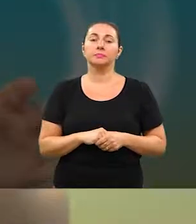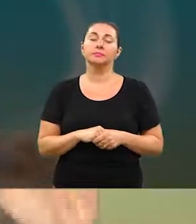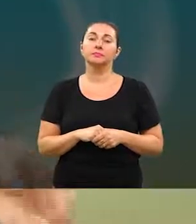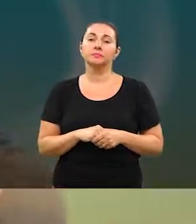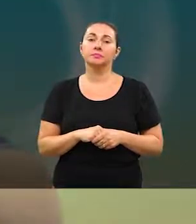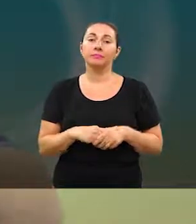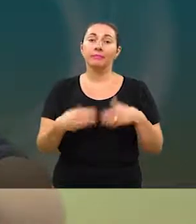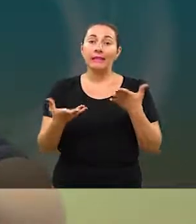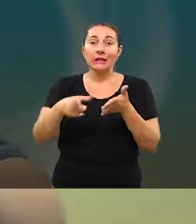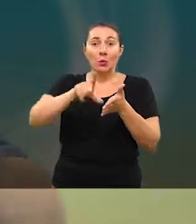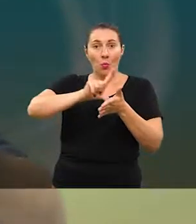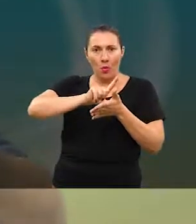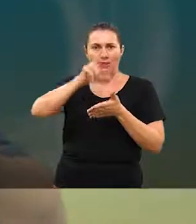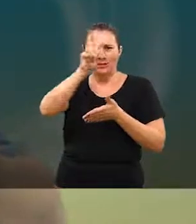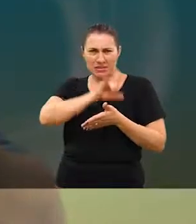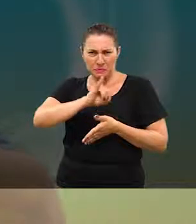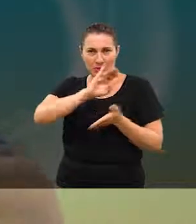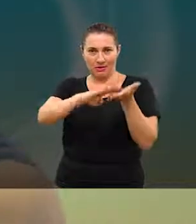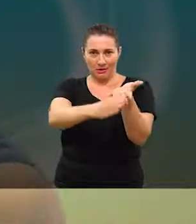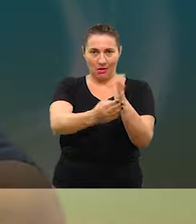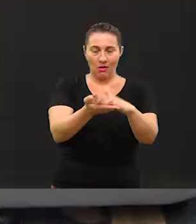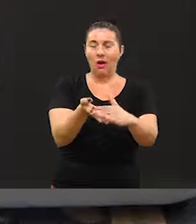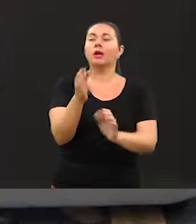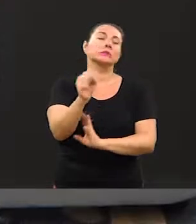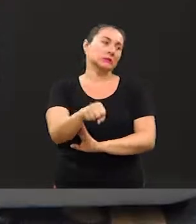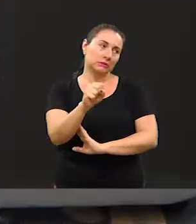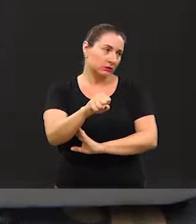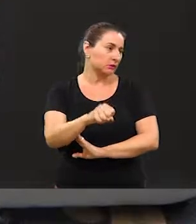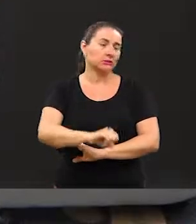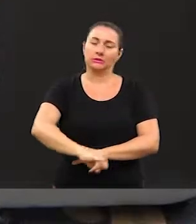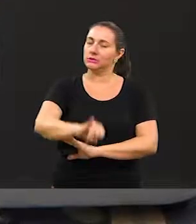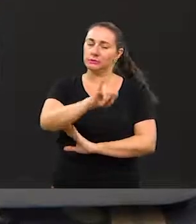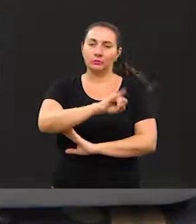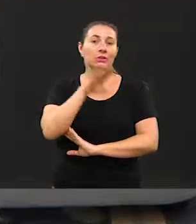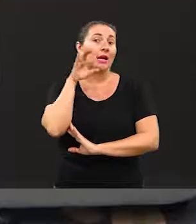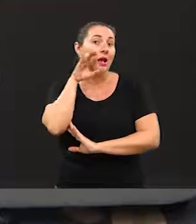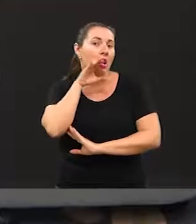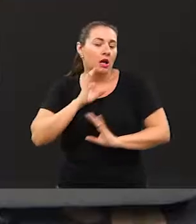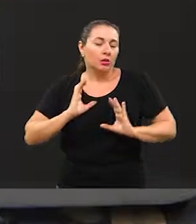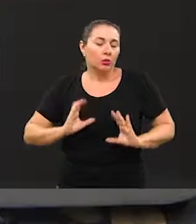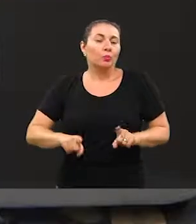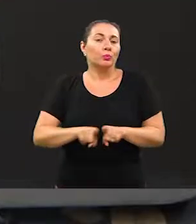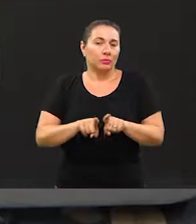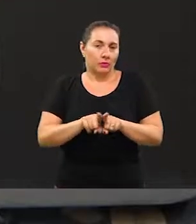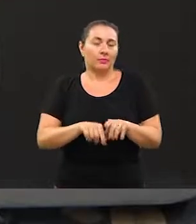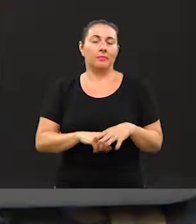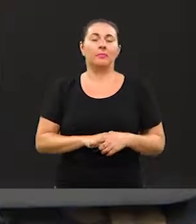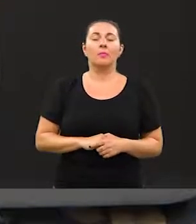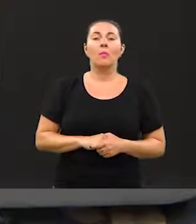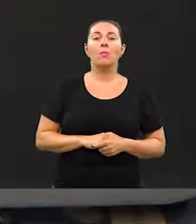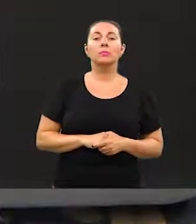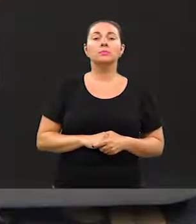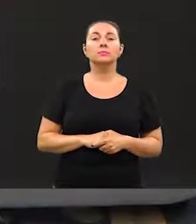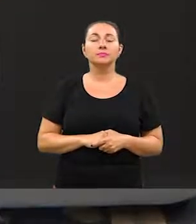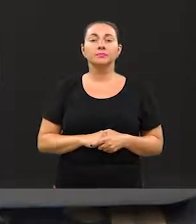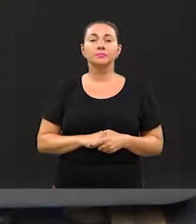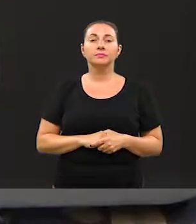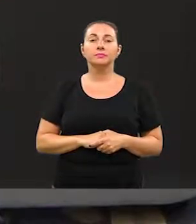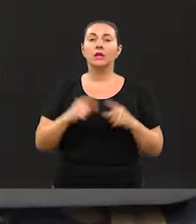Então, antes de começar a aula de dança, é importante alongar, né? Com certeza. Alongar e aquecer. termina também. Também. Sempre.